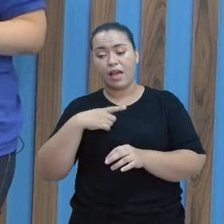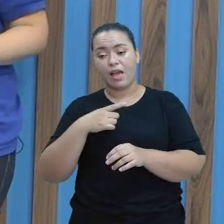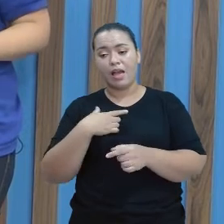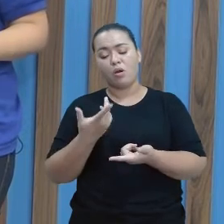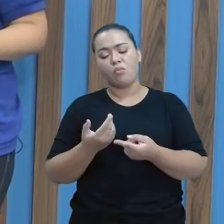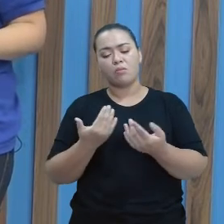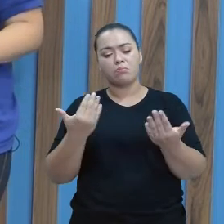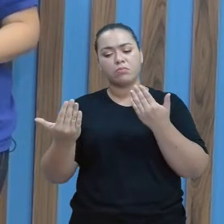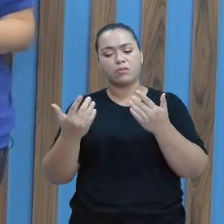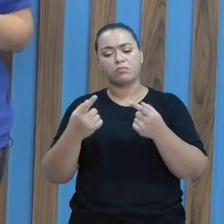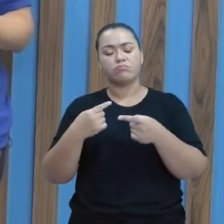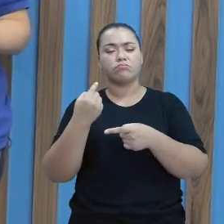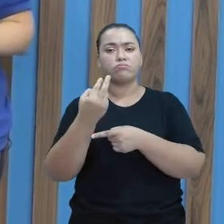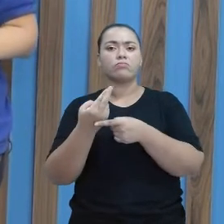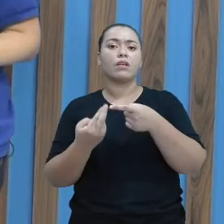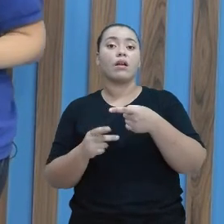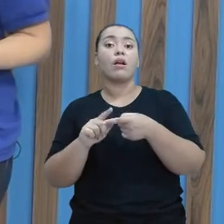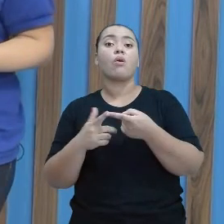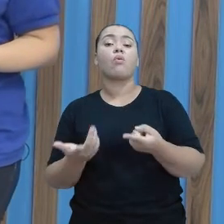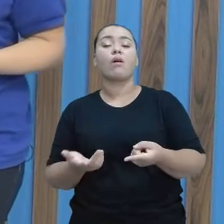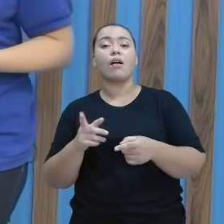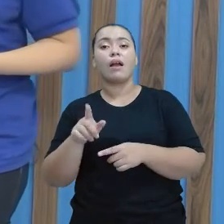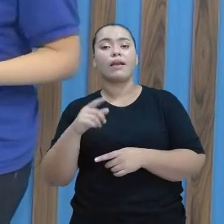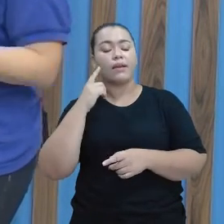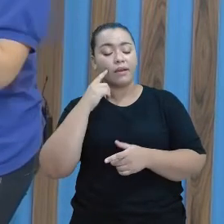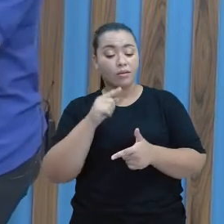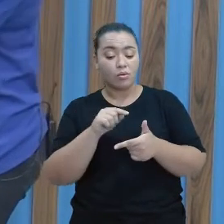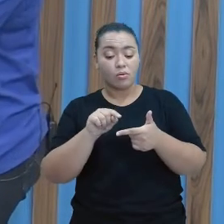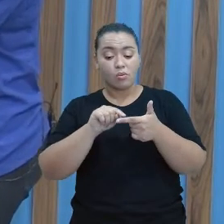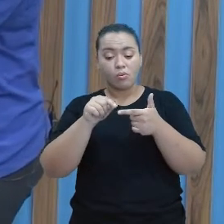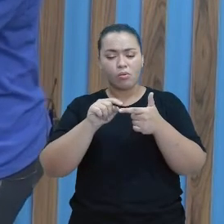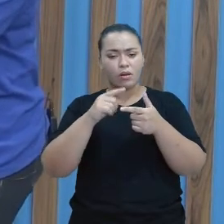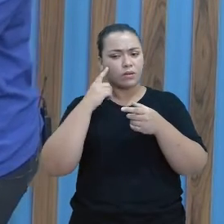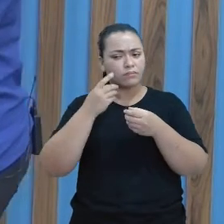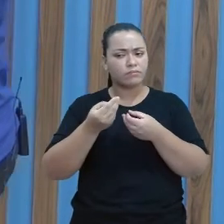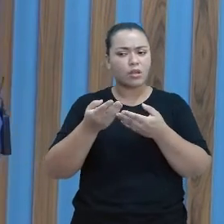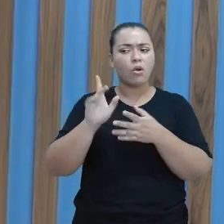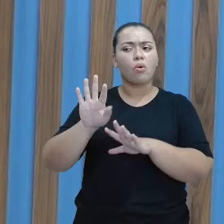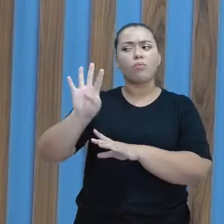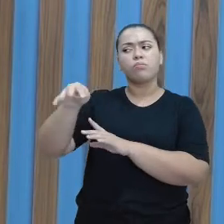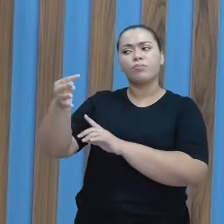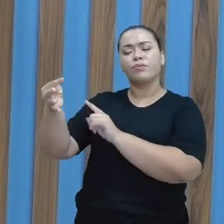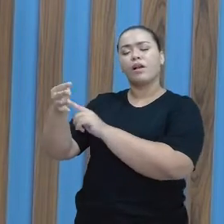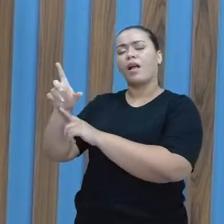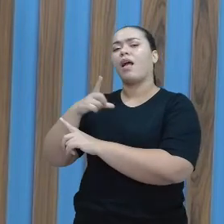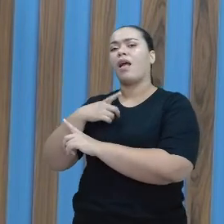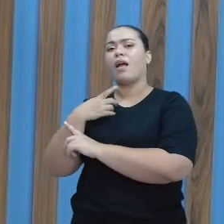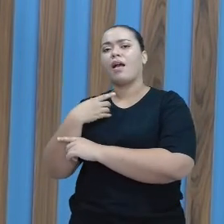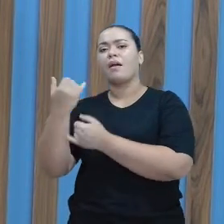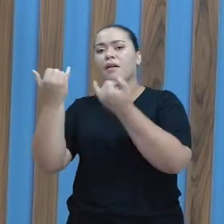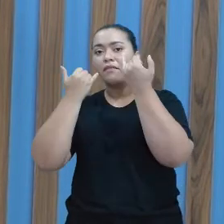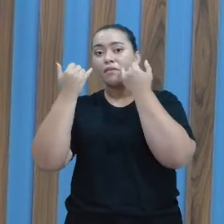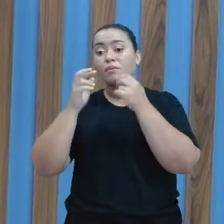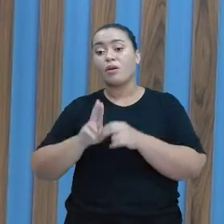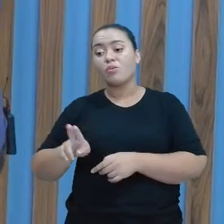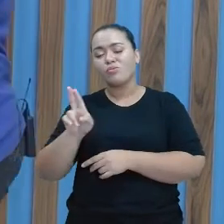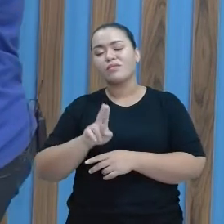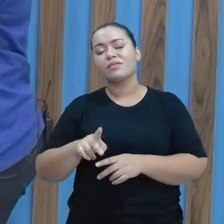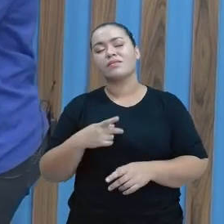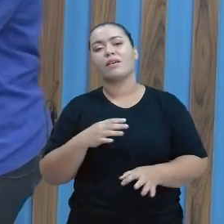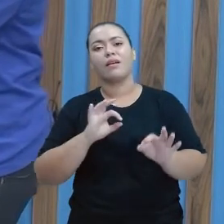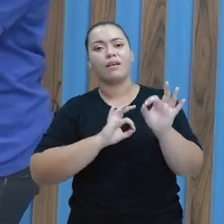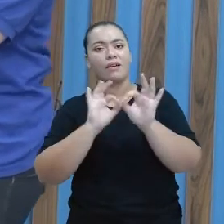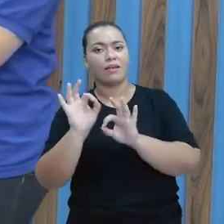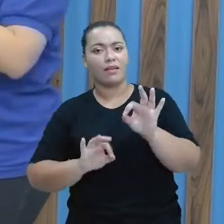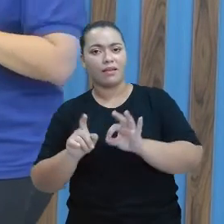aqueles elementos e, de acordo com o ângulo oferecido, eu observei na tabela a informação que eu poderia utilizar para depois a gente montar